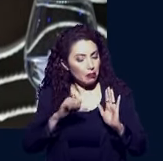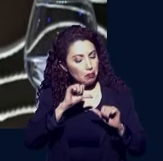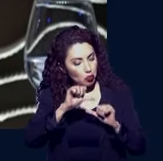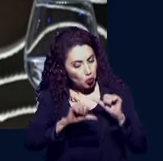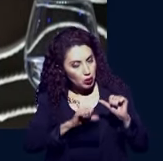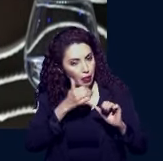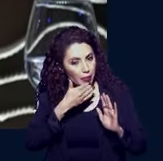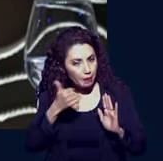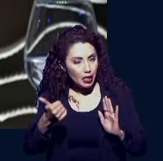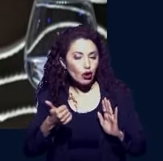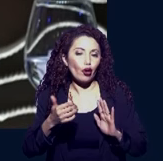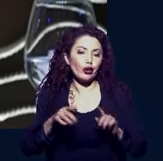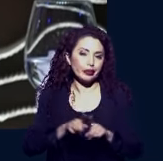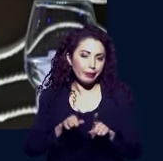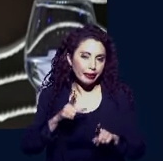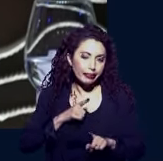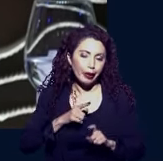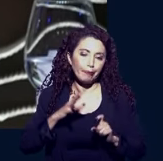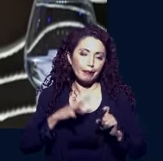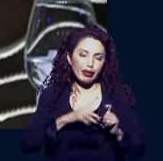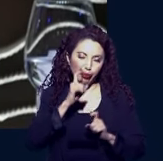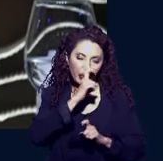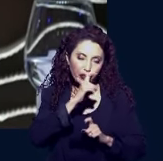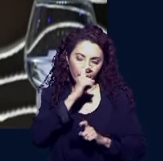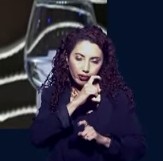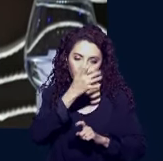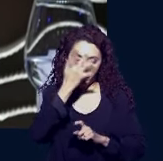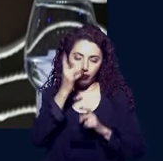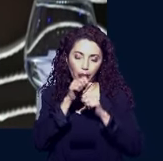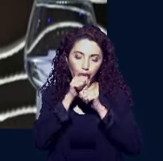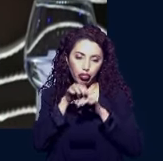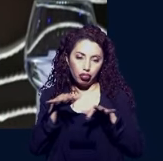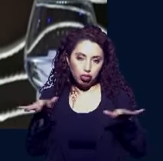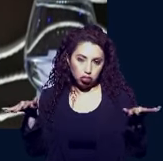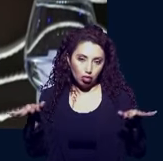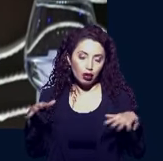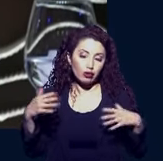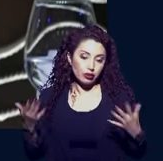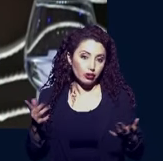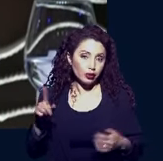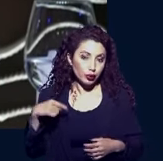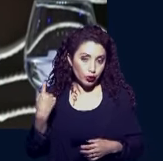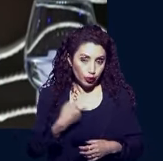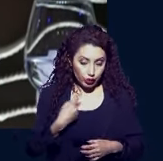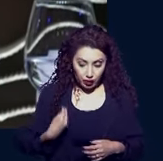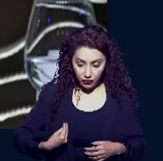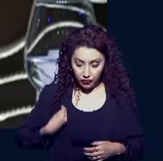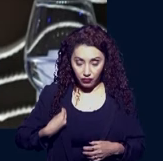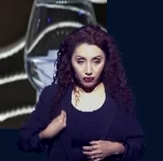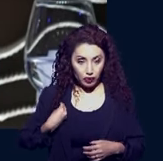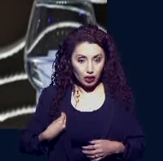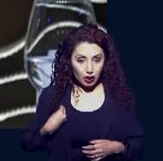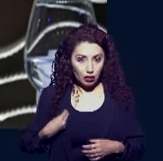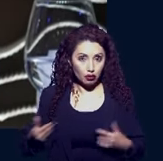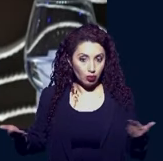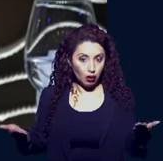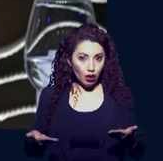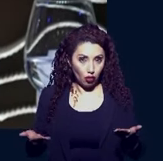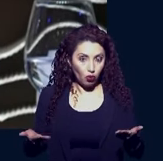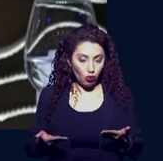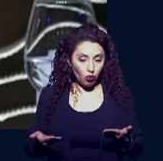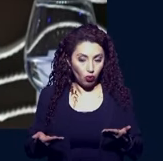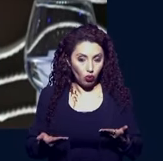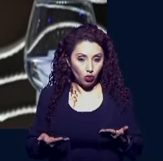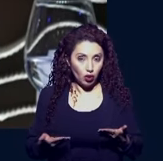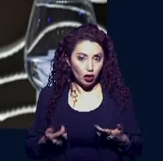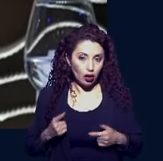né Eh e é nós estamos vivendo eu tô vivendo um agora nesse momento no Congresso Nacional